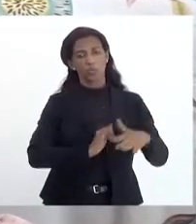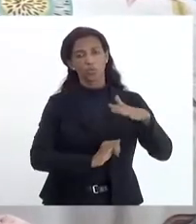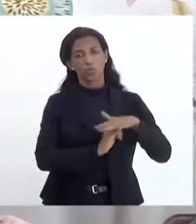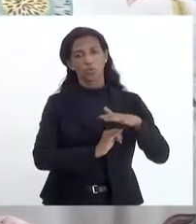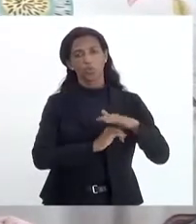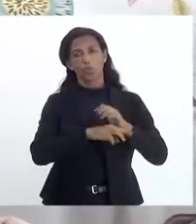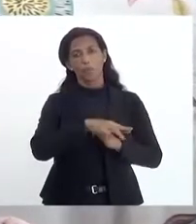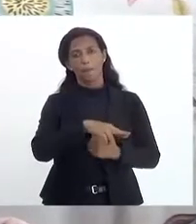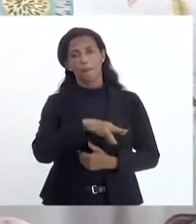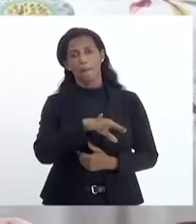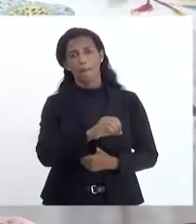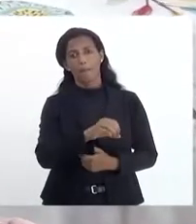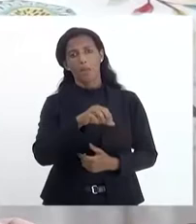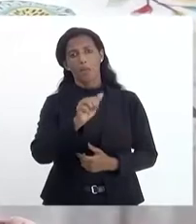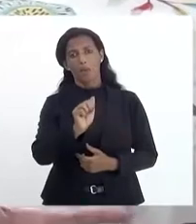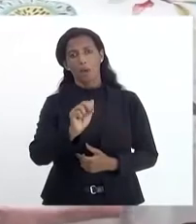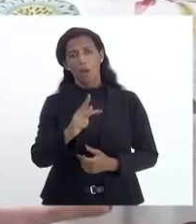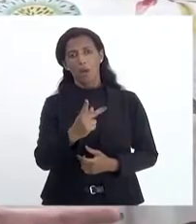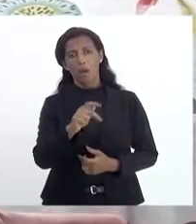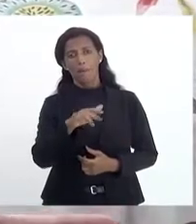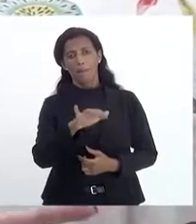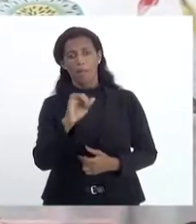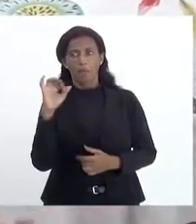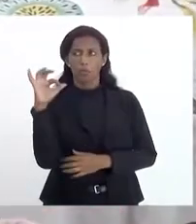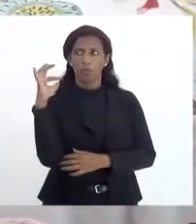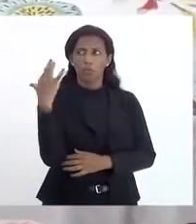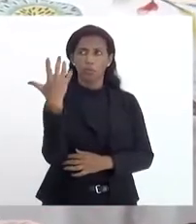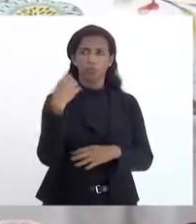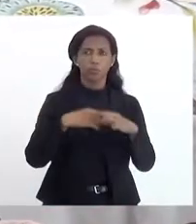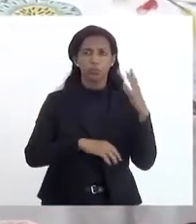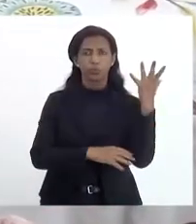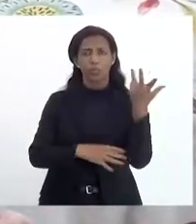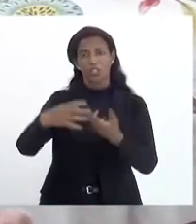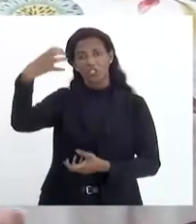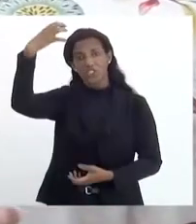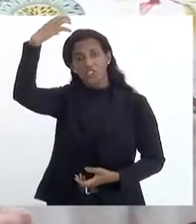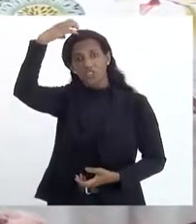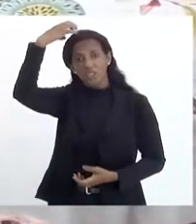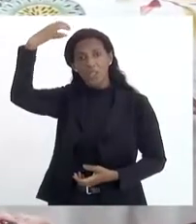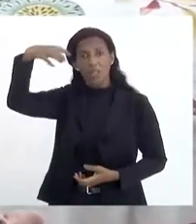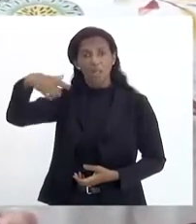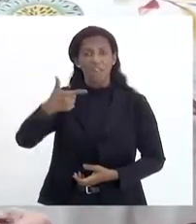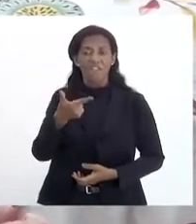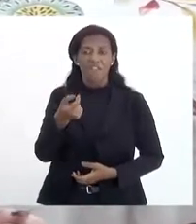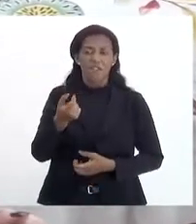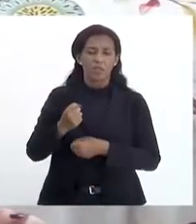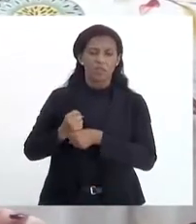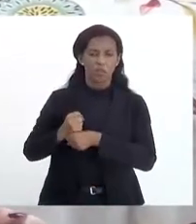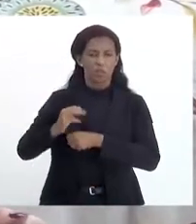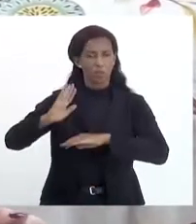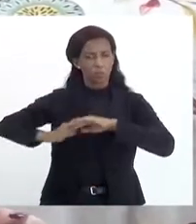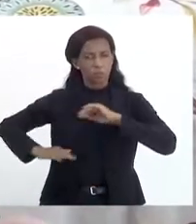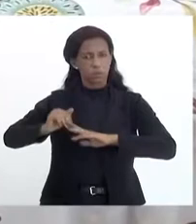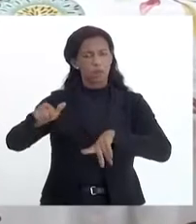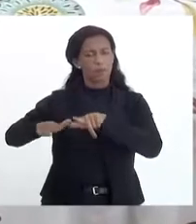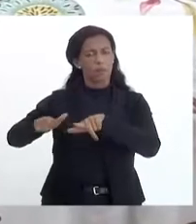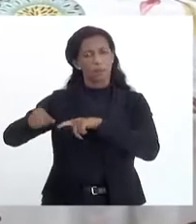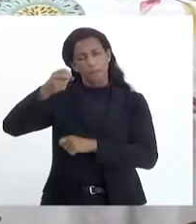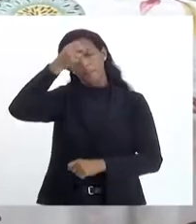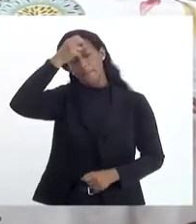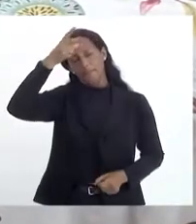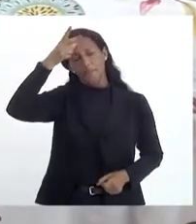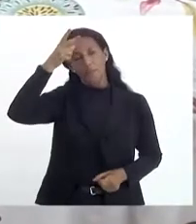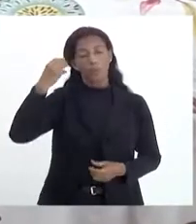Meio Ambiente de Angra dos Reis, que é presidido por um funcionário de carreira de mais de 20 anos da Prefeitura.